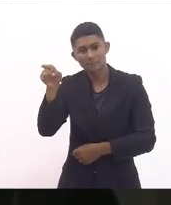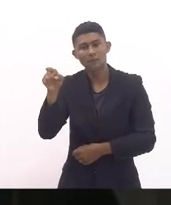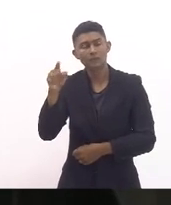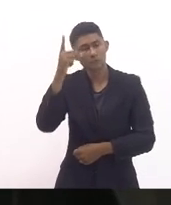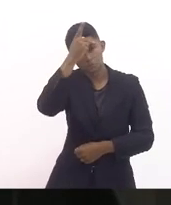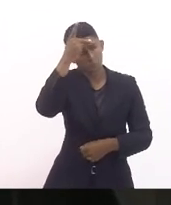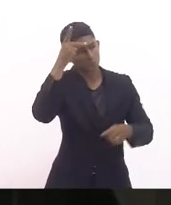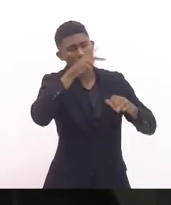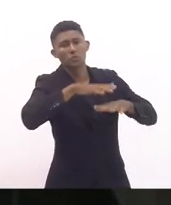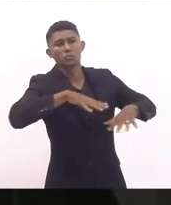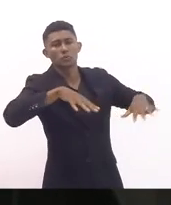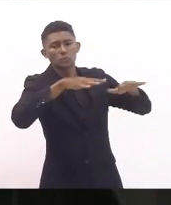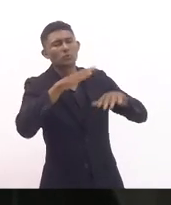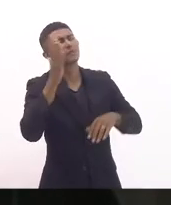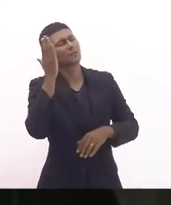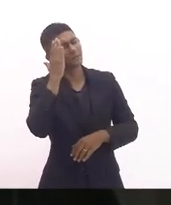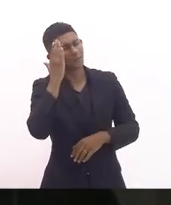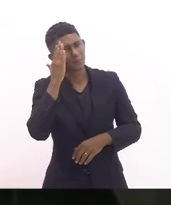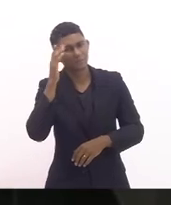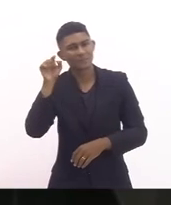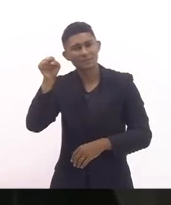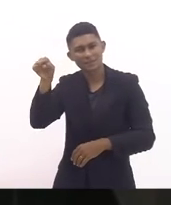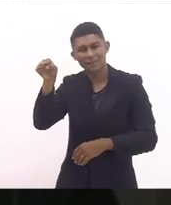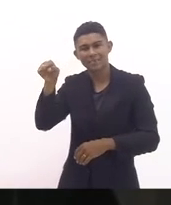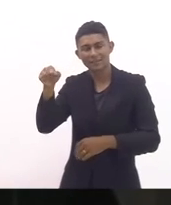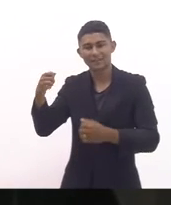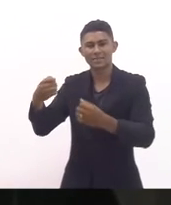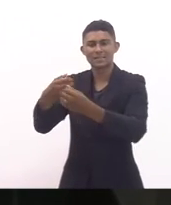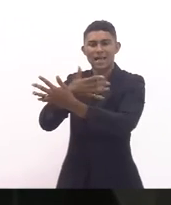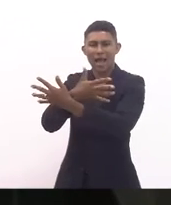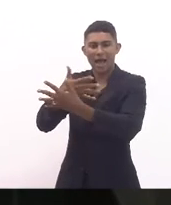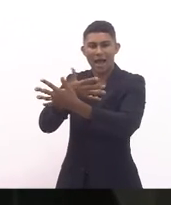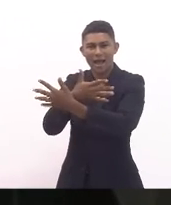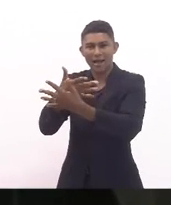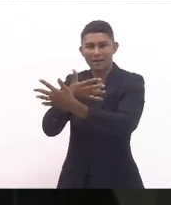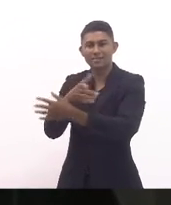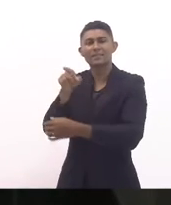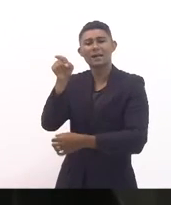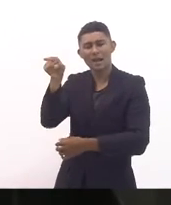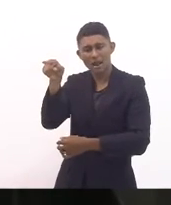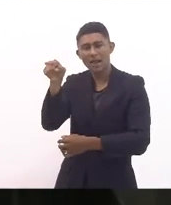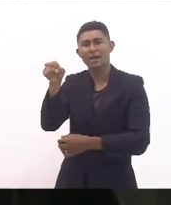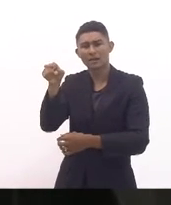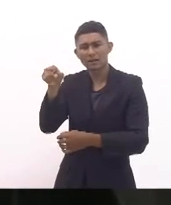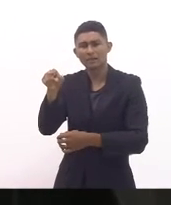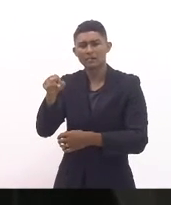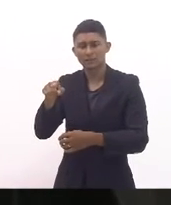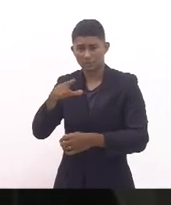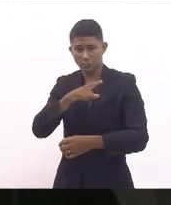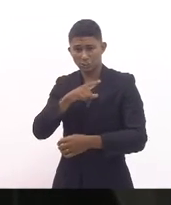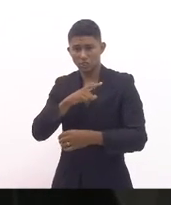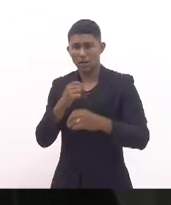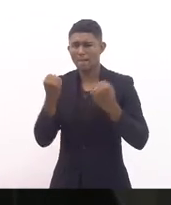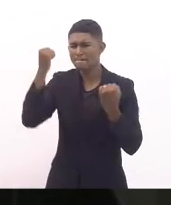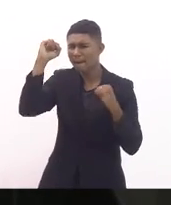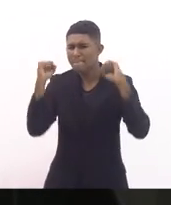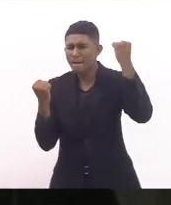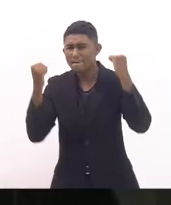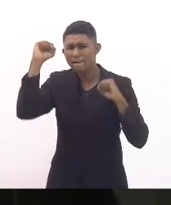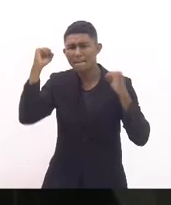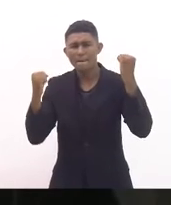conhecida como a Manchester Fluminense pela quantidade É verdade pela quantidade de plantas industriais